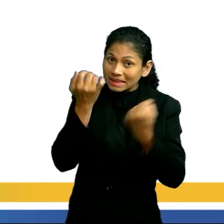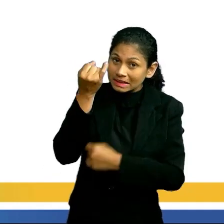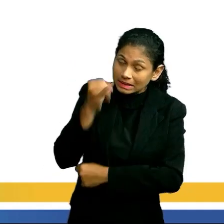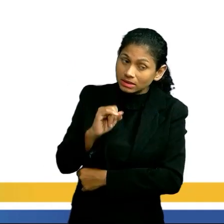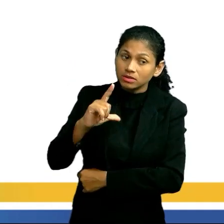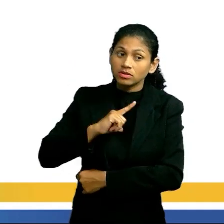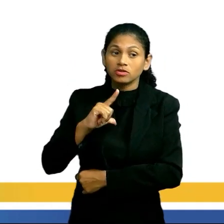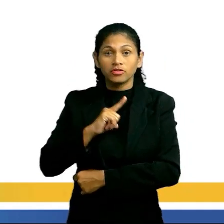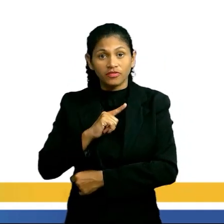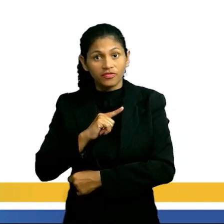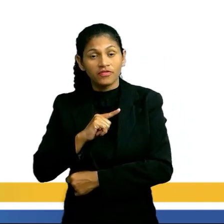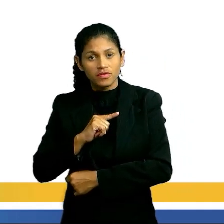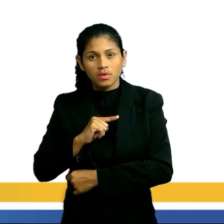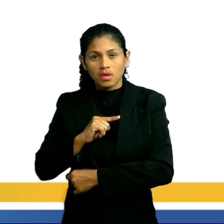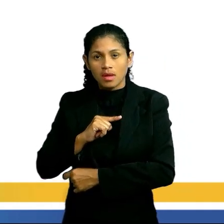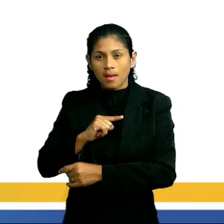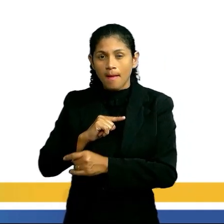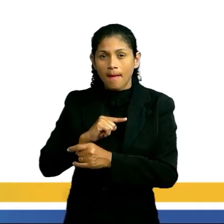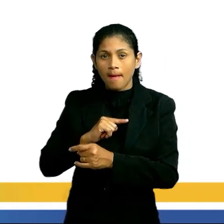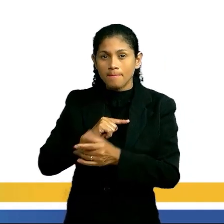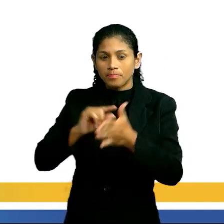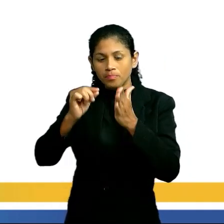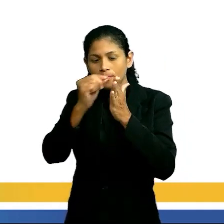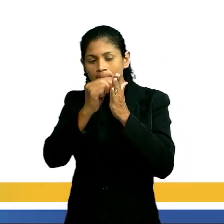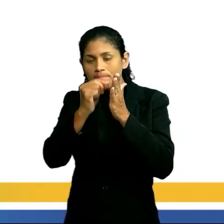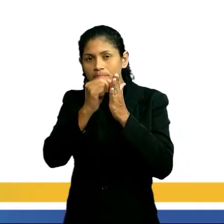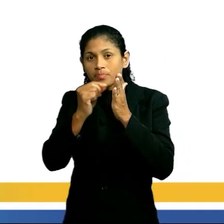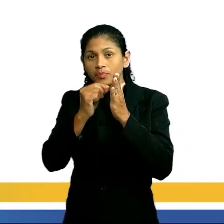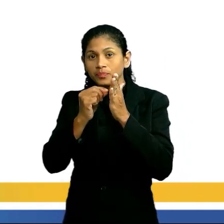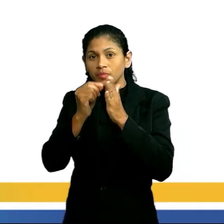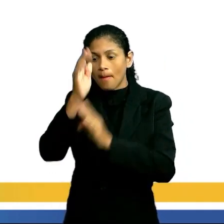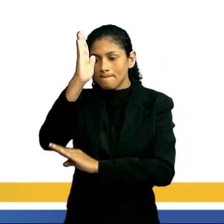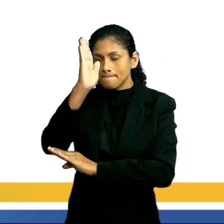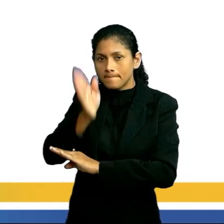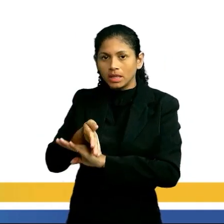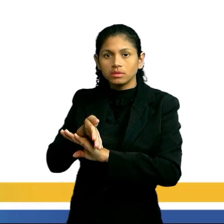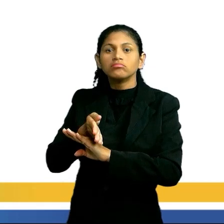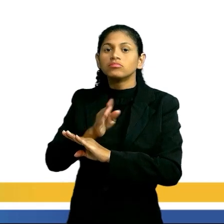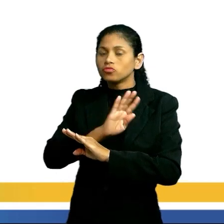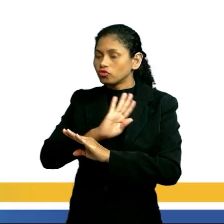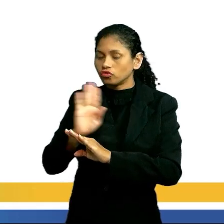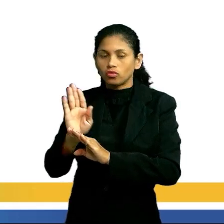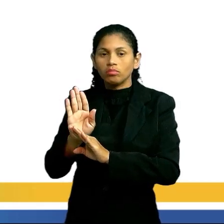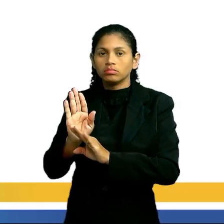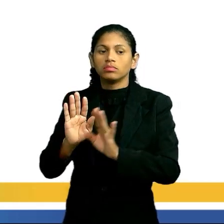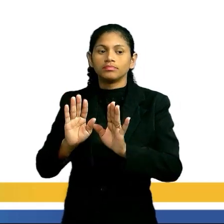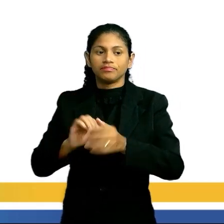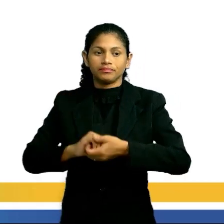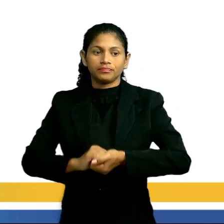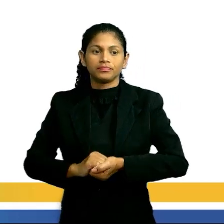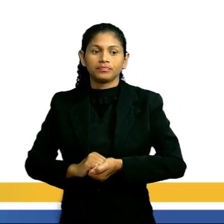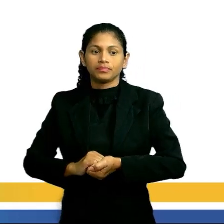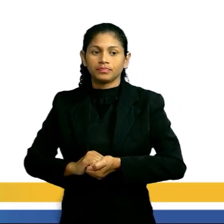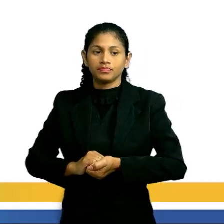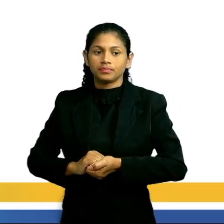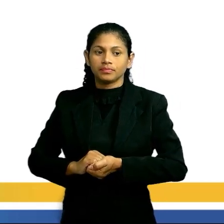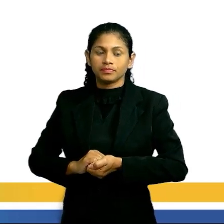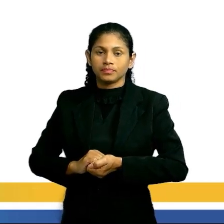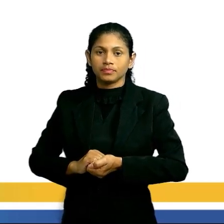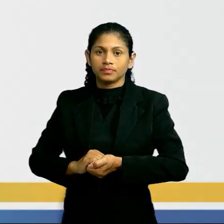menina, pintado a metade só o círculo ou só o quadrado, significa que ele é heterozigoto.